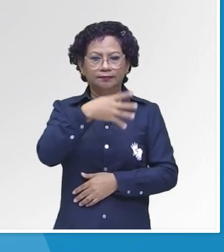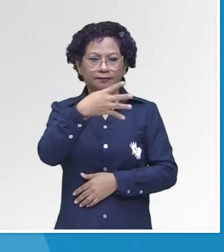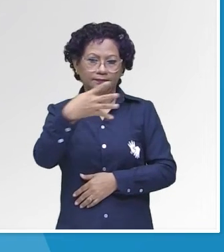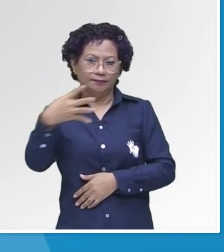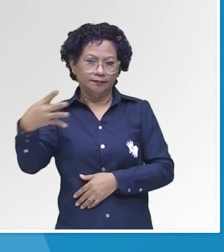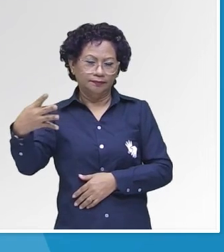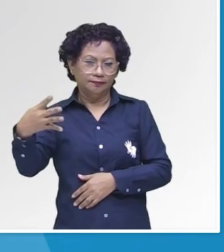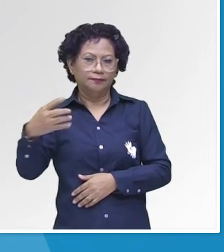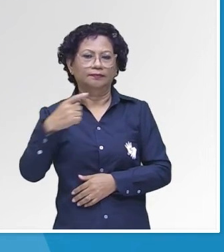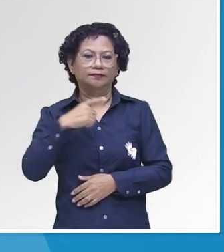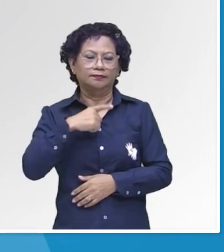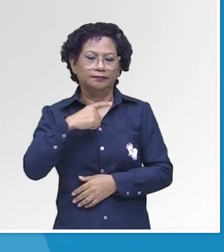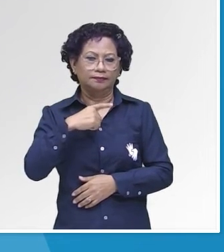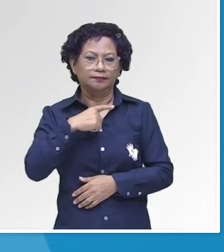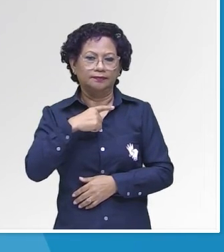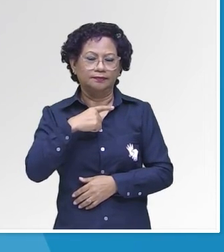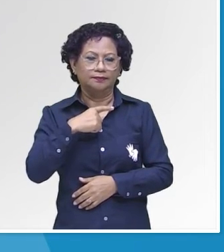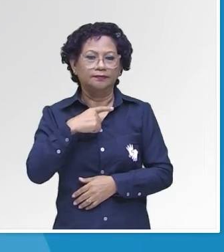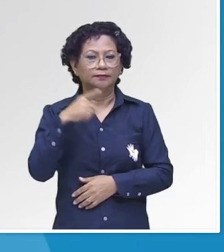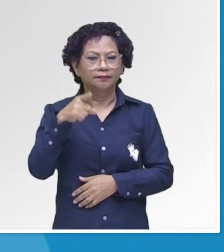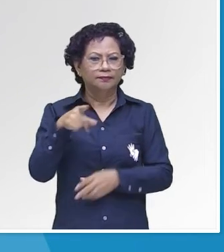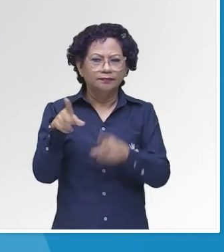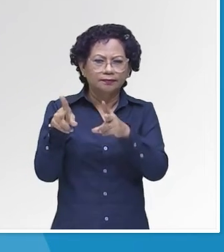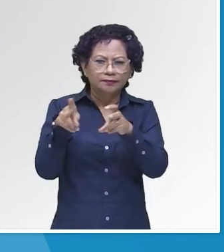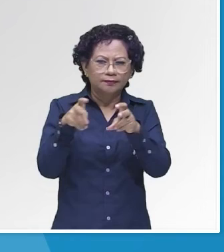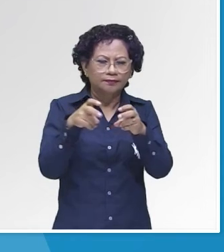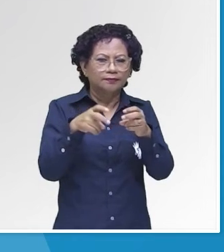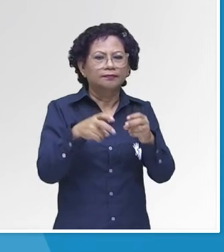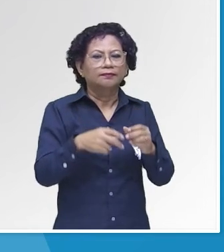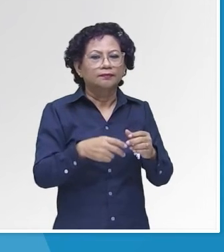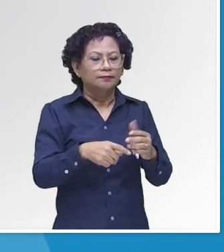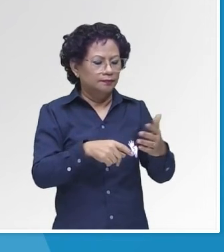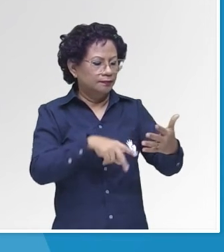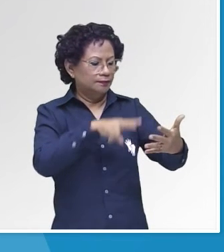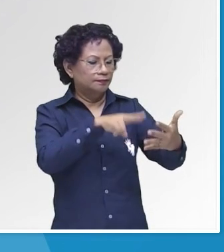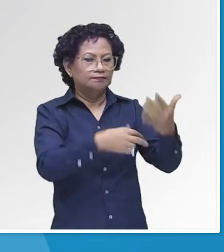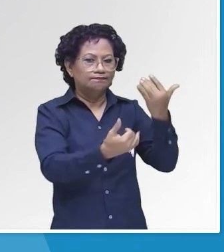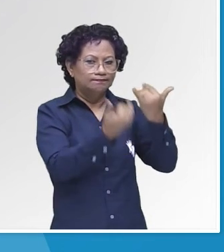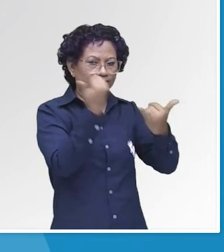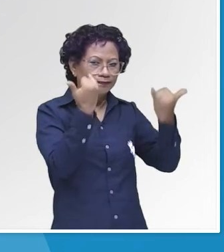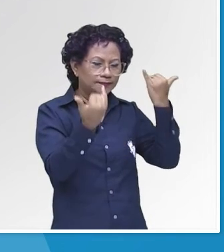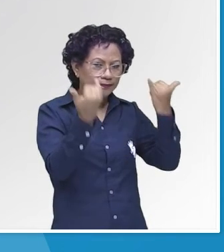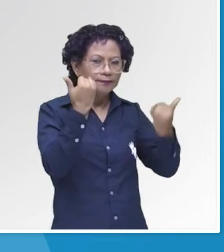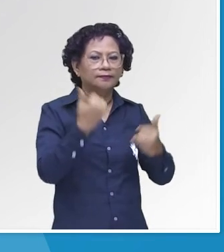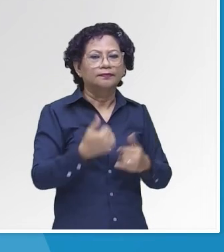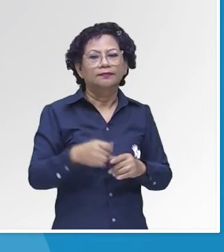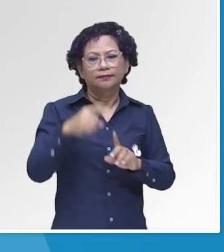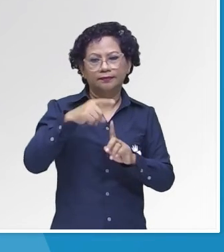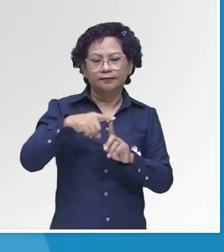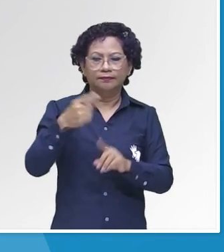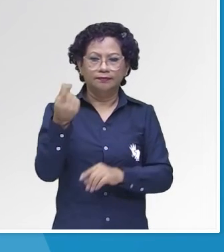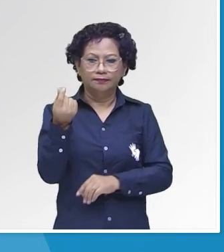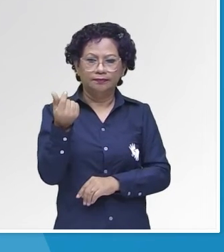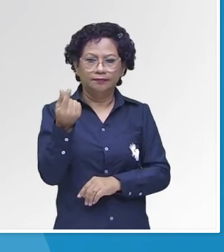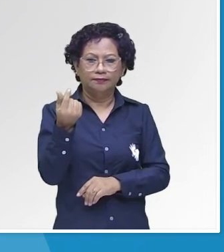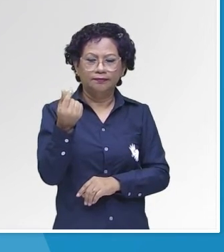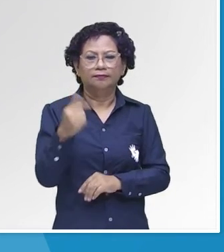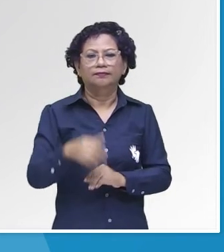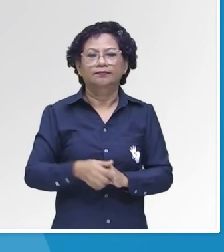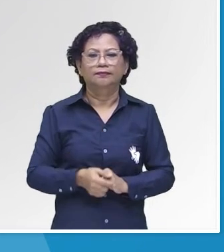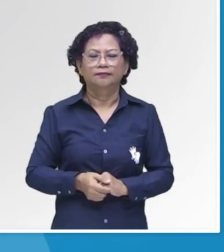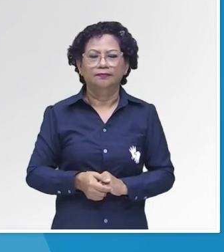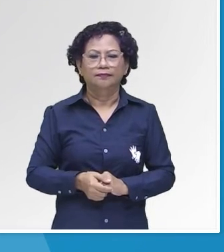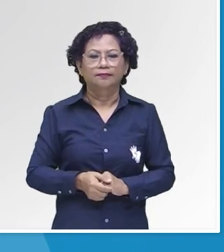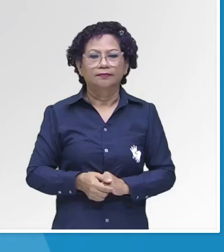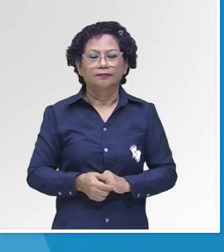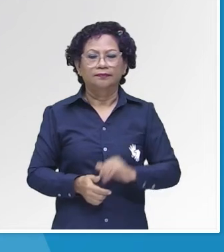outra situação problema, trazendo então valores monetários, ou melhor, o salário. Então, nós temos aqui grupos, grupo